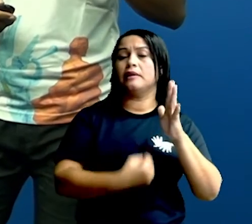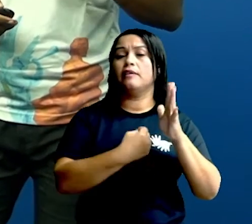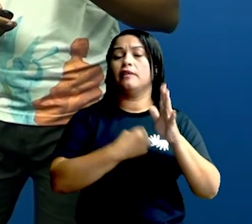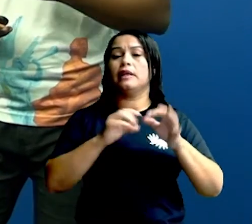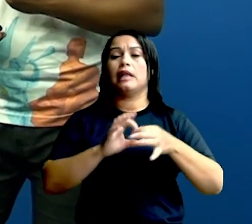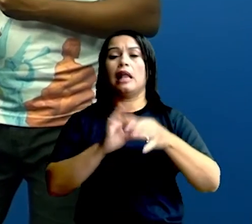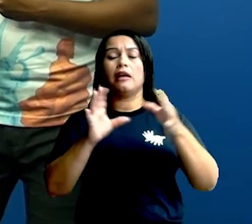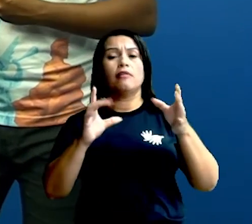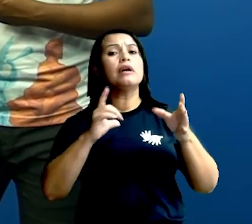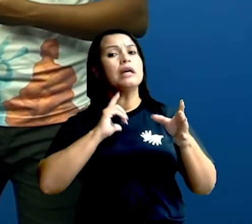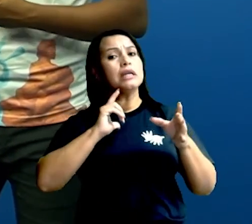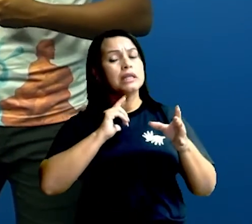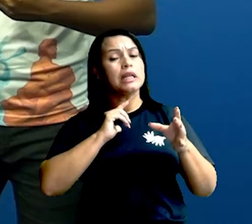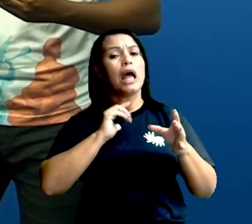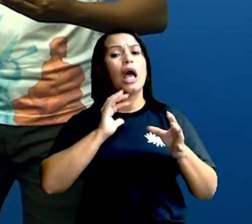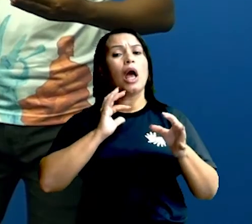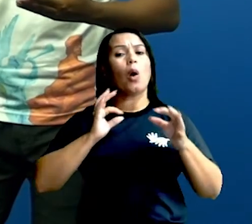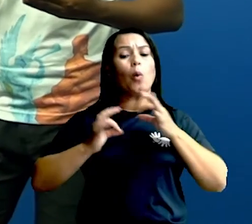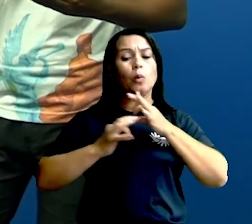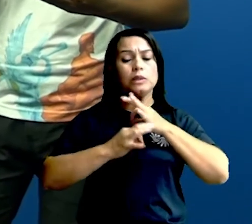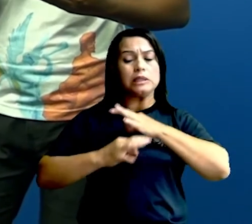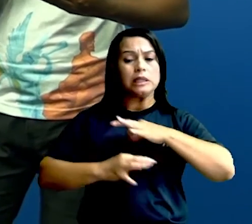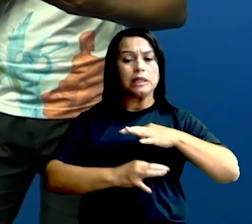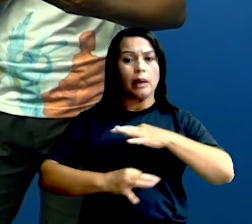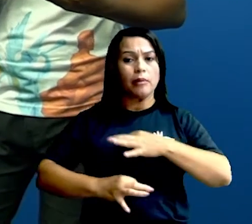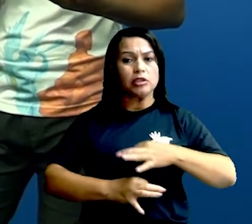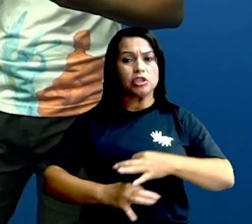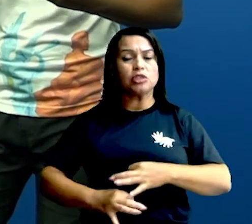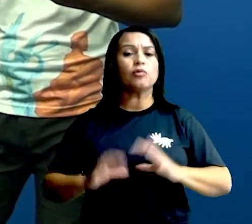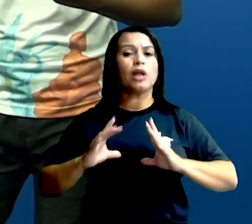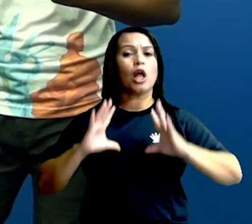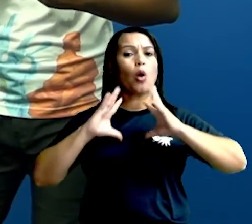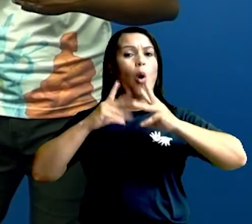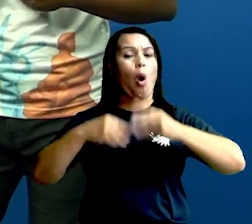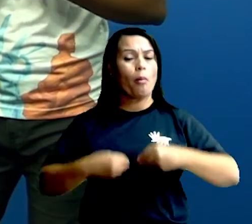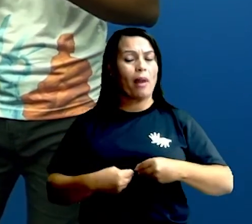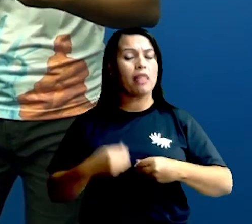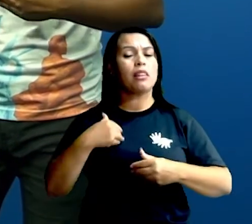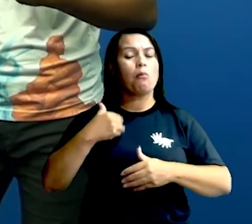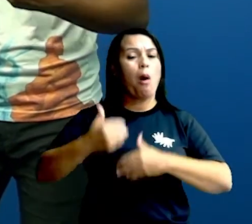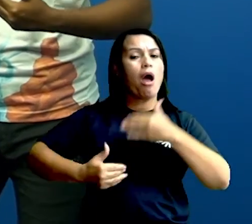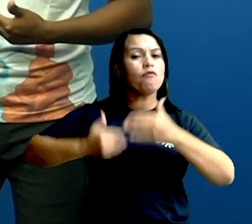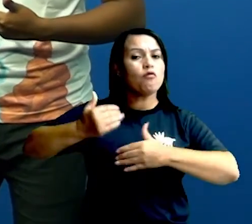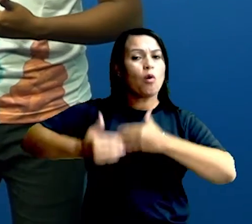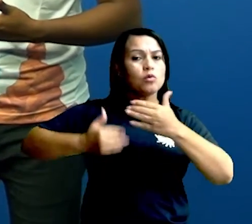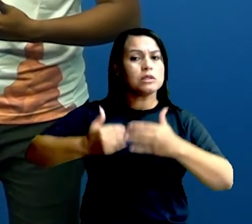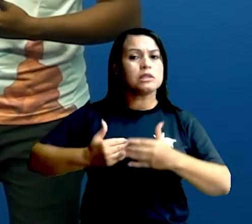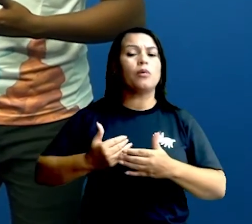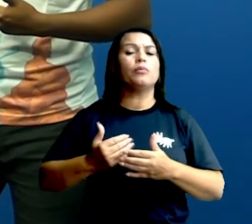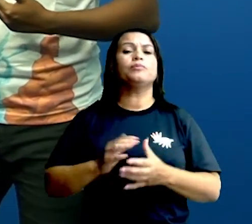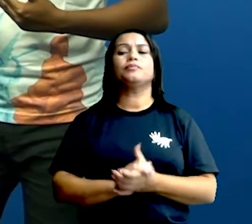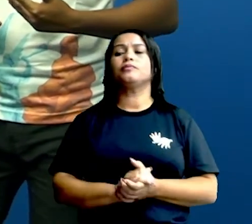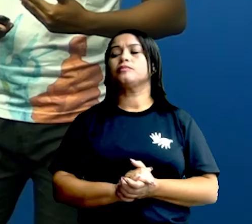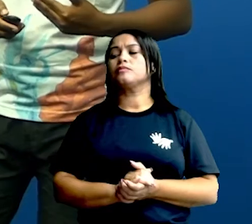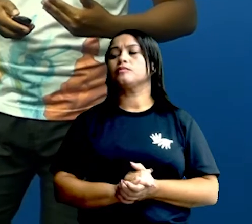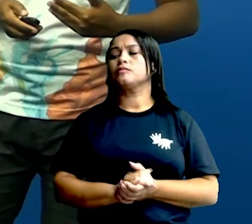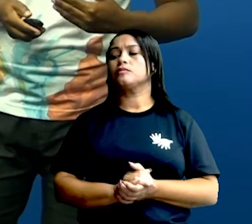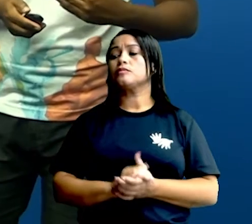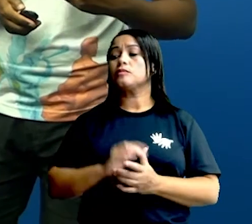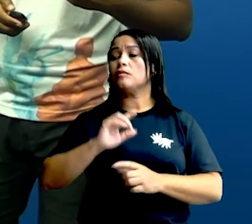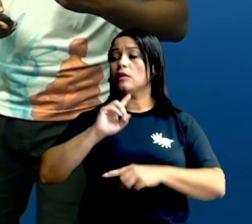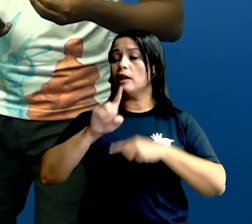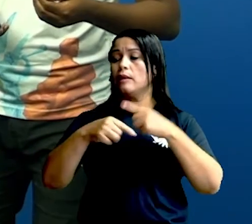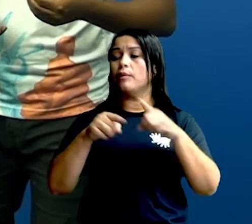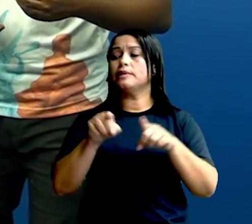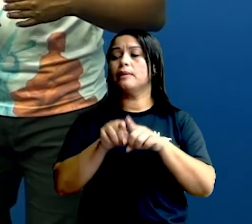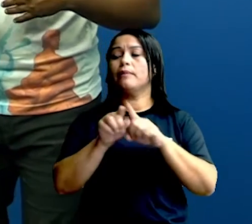já um sistema digestivo completo. Então, a partir disso, já começa, do platelmintos, começa a ter uma evolução do sistema digestivo. Depois,